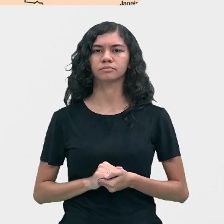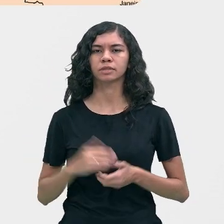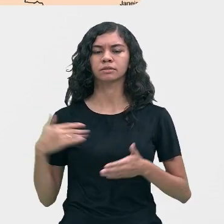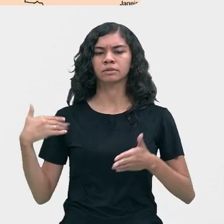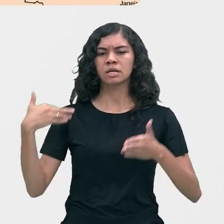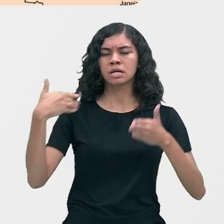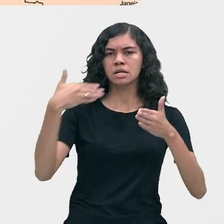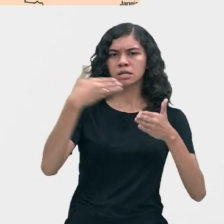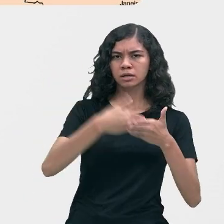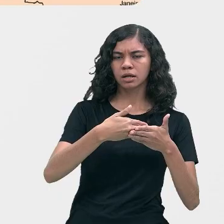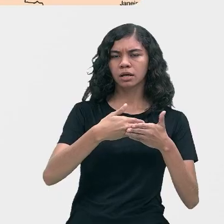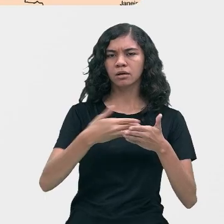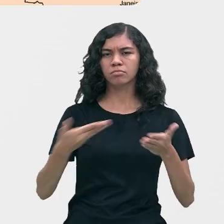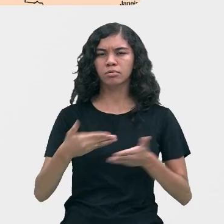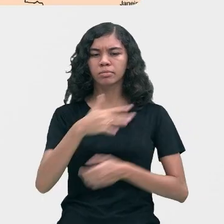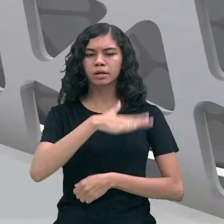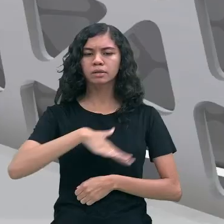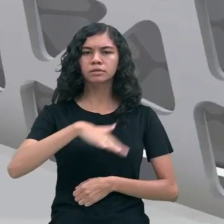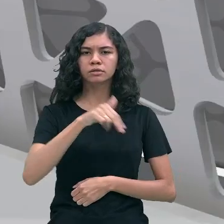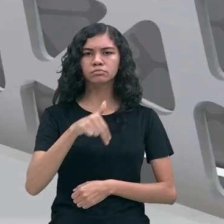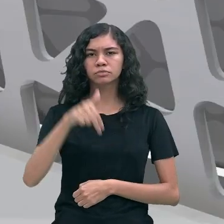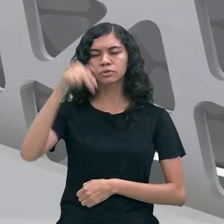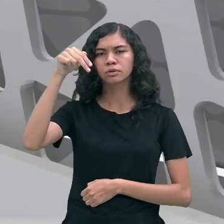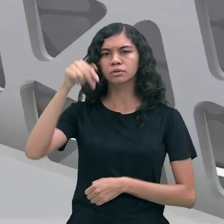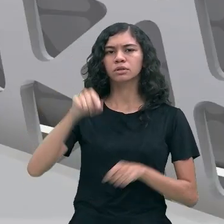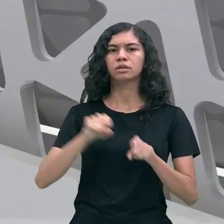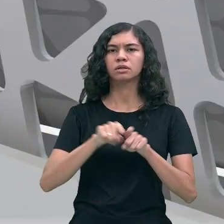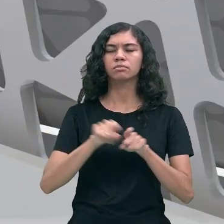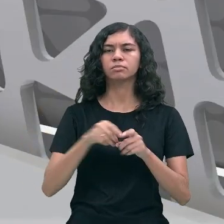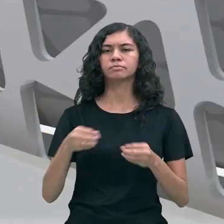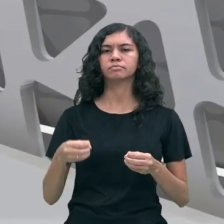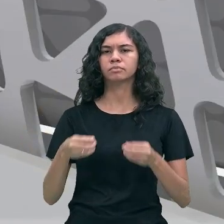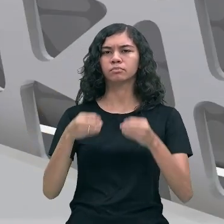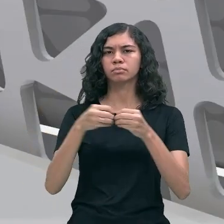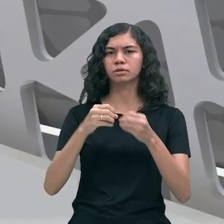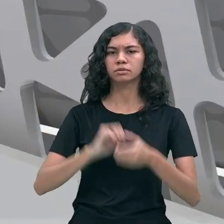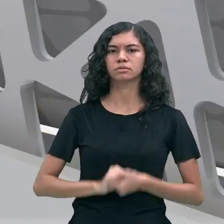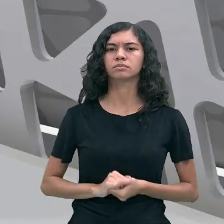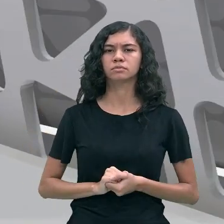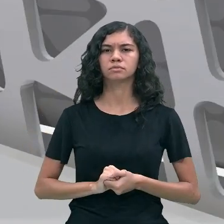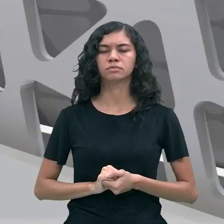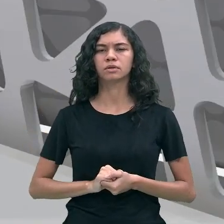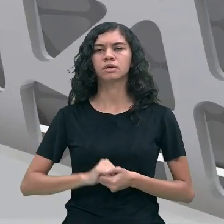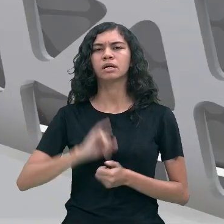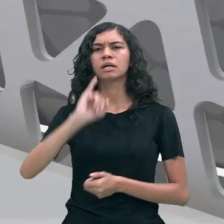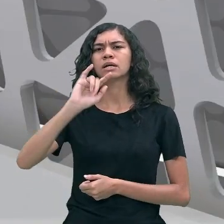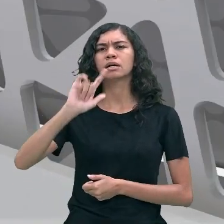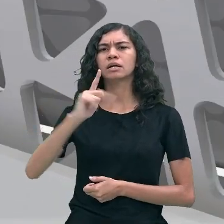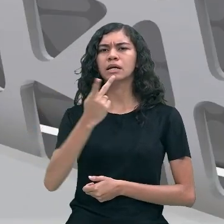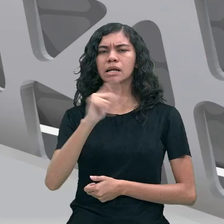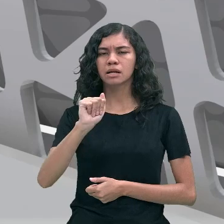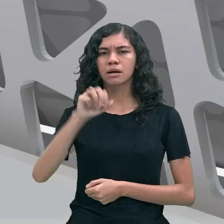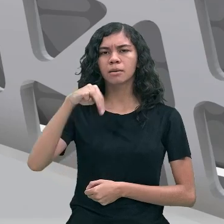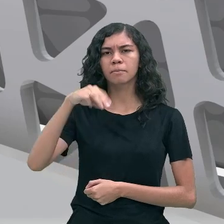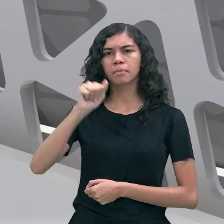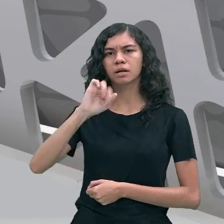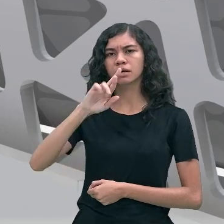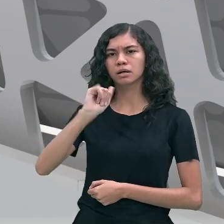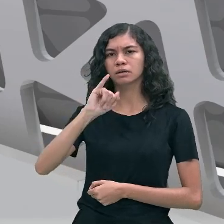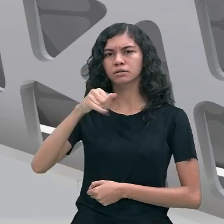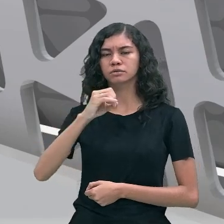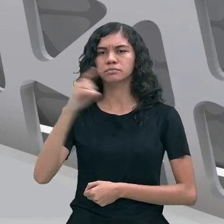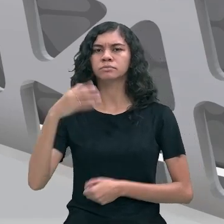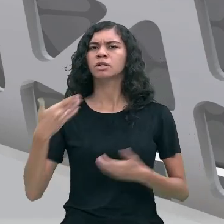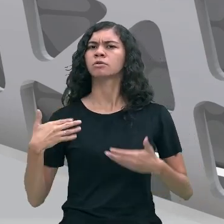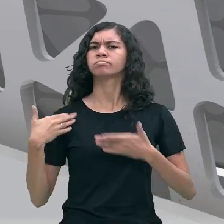território, percorrendo aí a região norte e desaguando lá próximo à ilha do Marajó. Então, aí a gente verificou ao longo da nossa